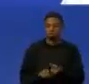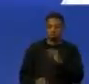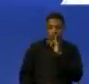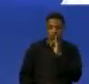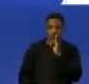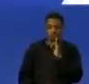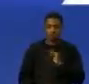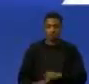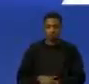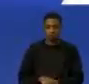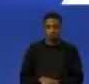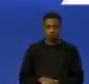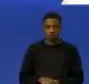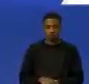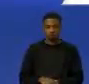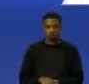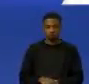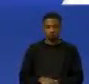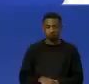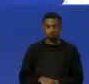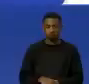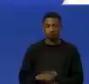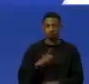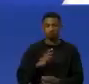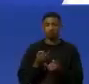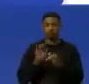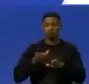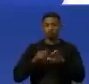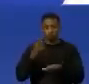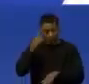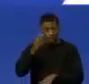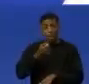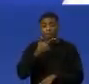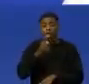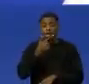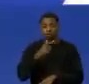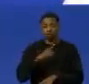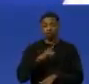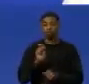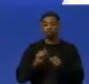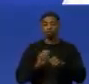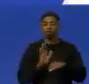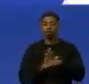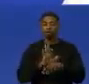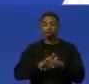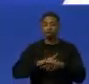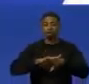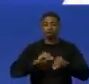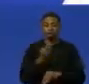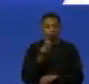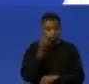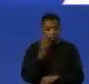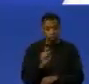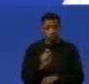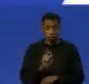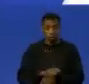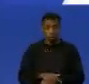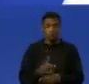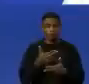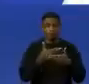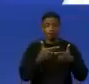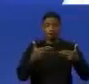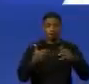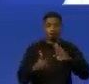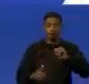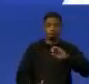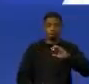ação do antibiótico. Então, quando você pensa em um antibiótico, ele é um medicamento que serve para tratar uma doença causada por